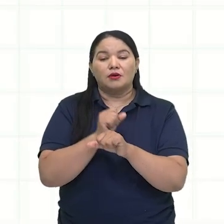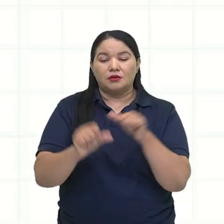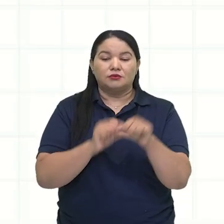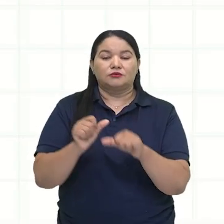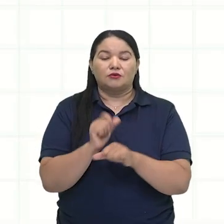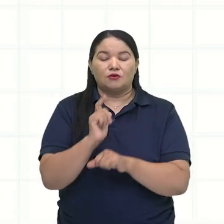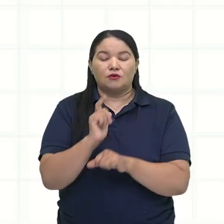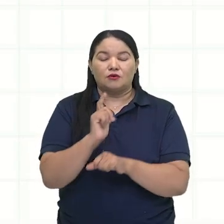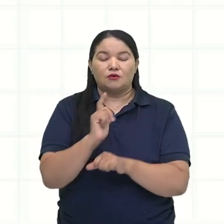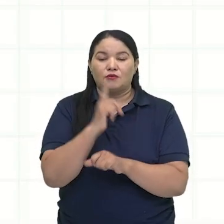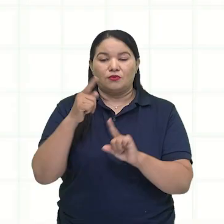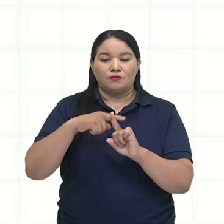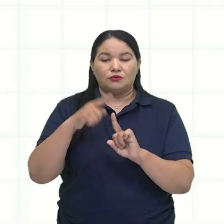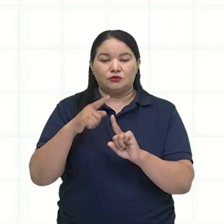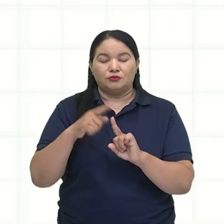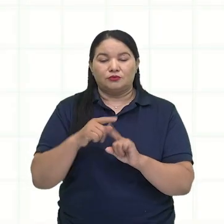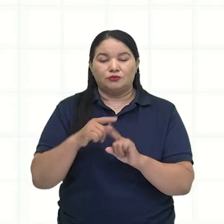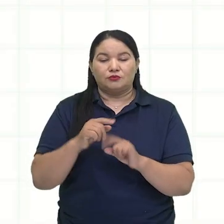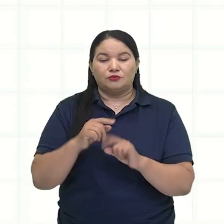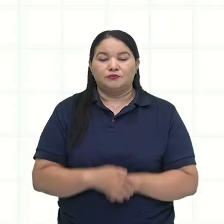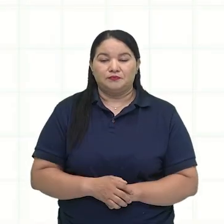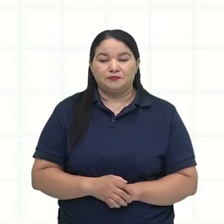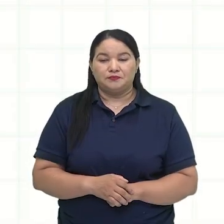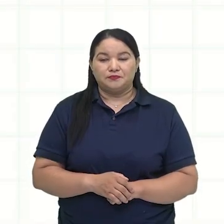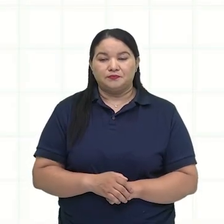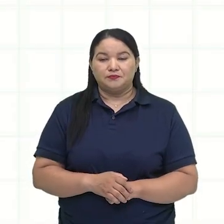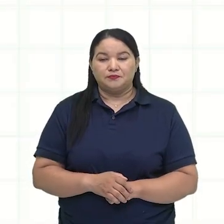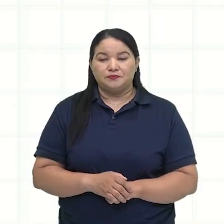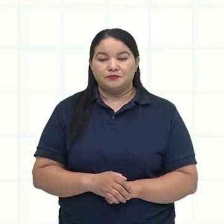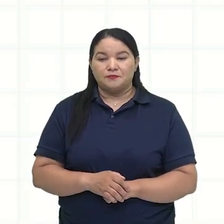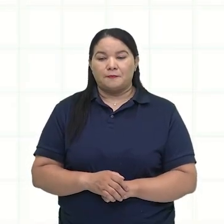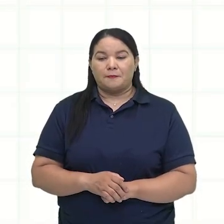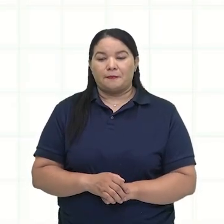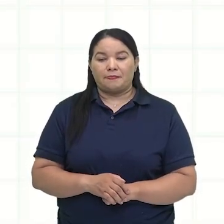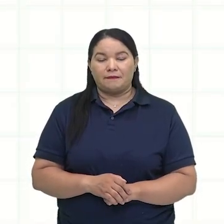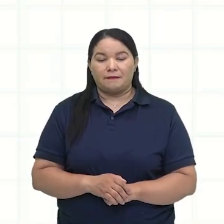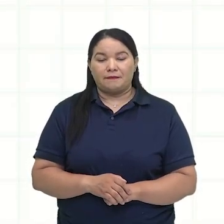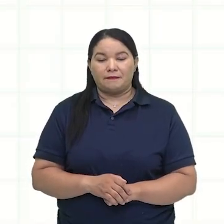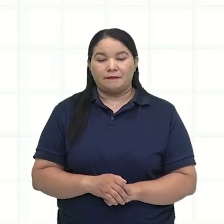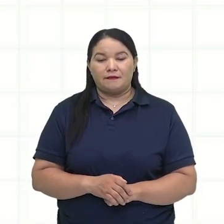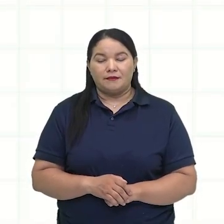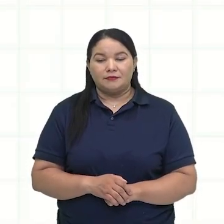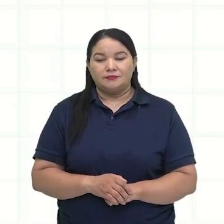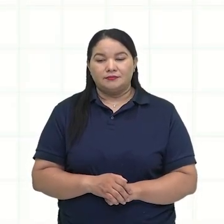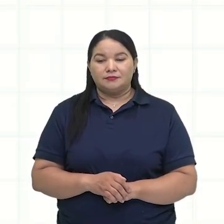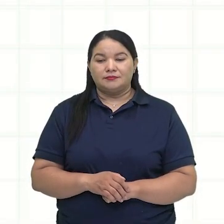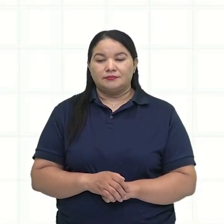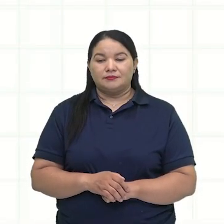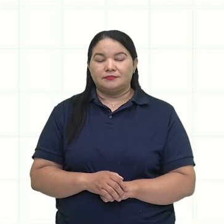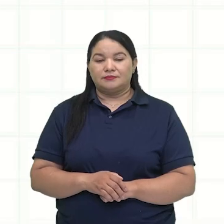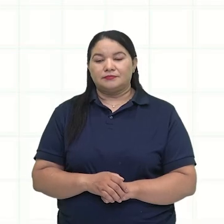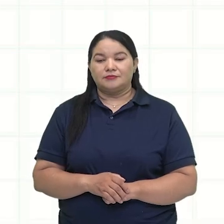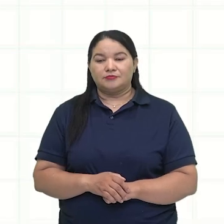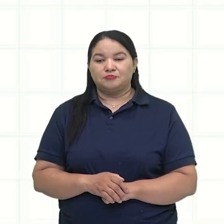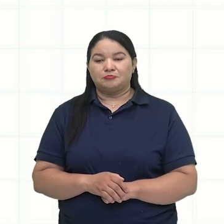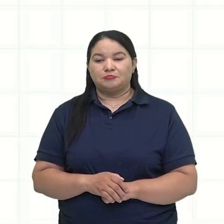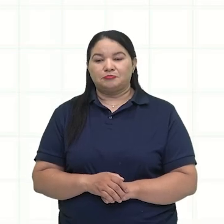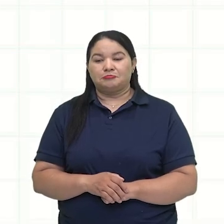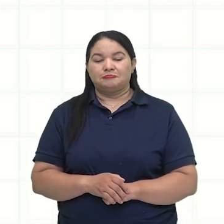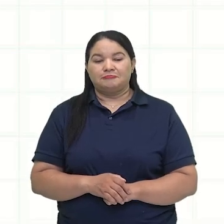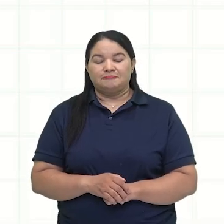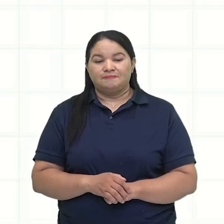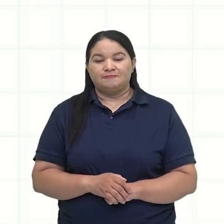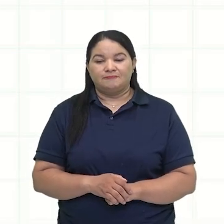aqui a cor para ficar mais destacados, porque isso é muito importante. As rochas